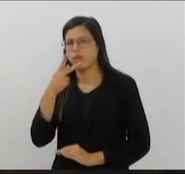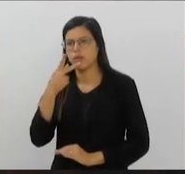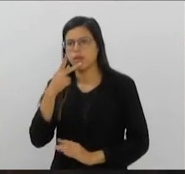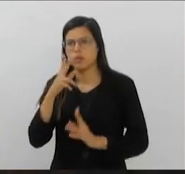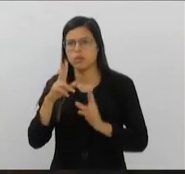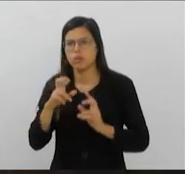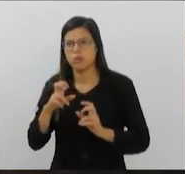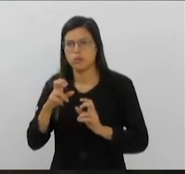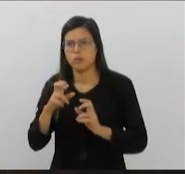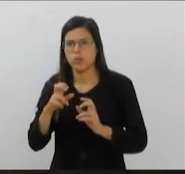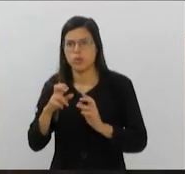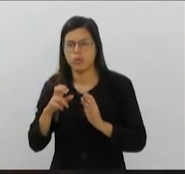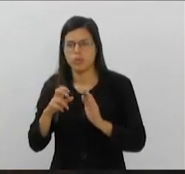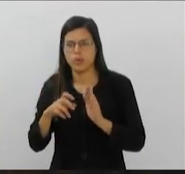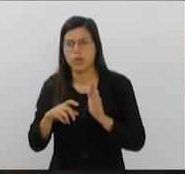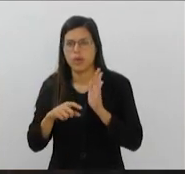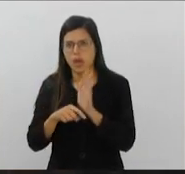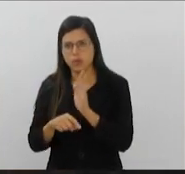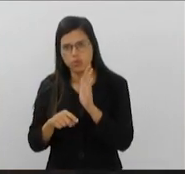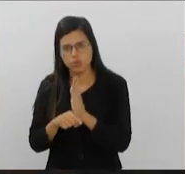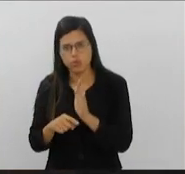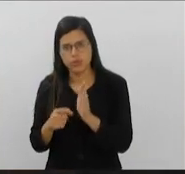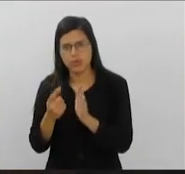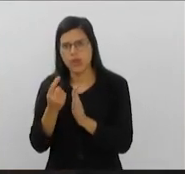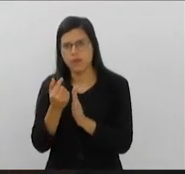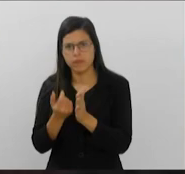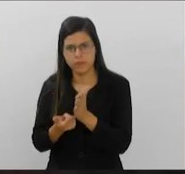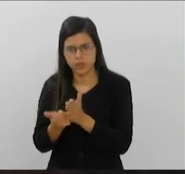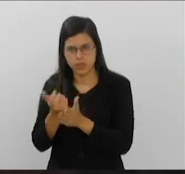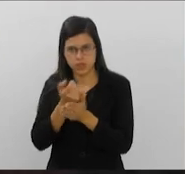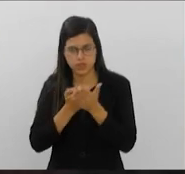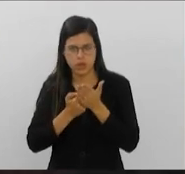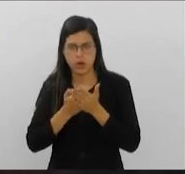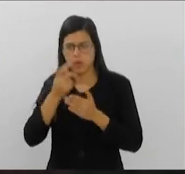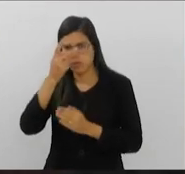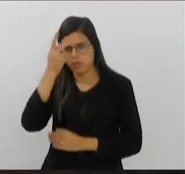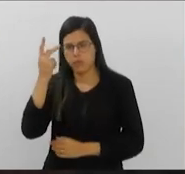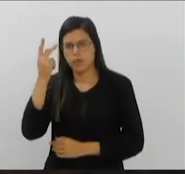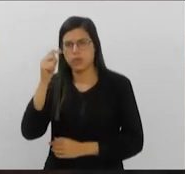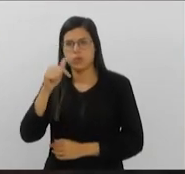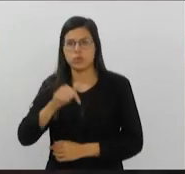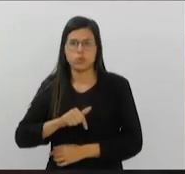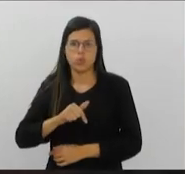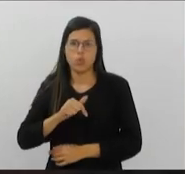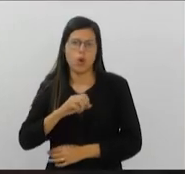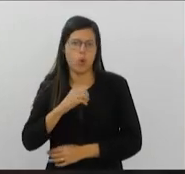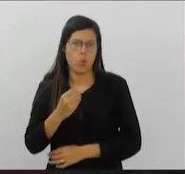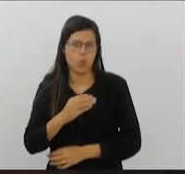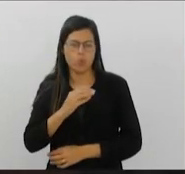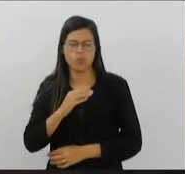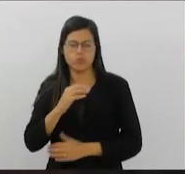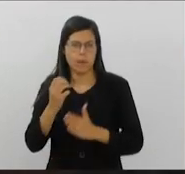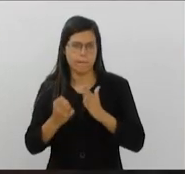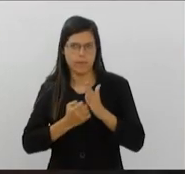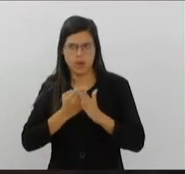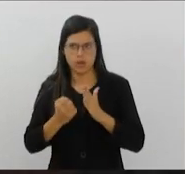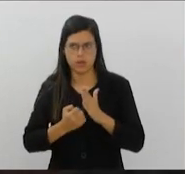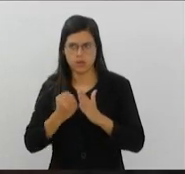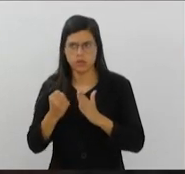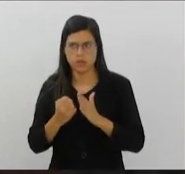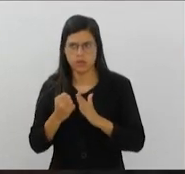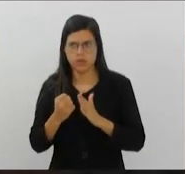concessão de benefícios fiscais às pessoas físicas e jurídicas que tenham sido condenadas